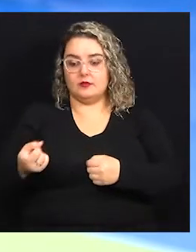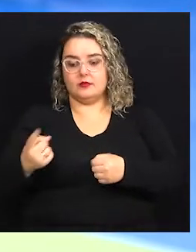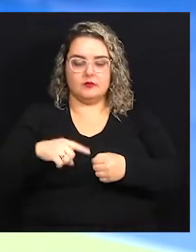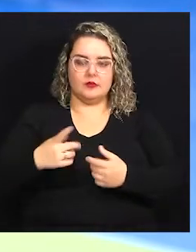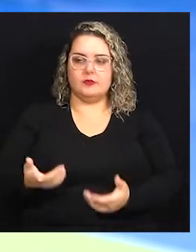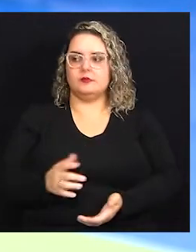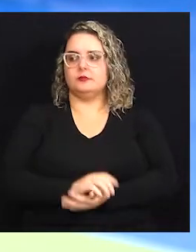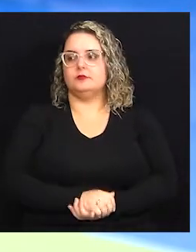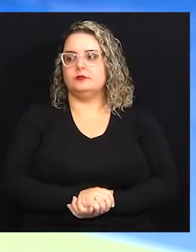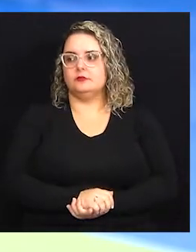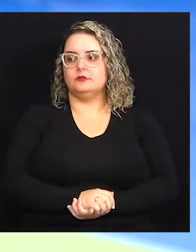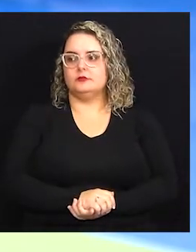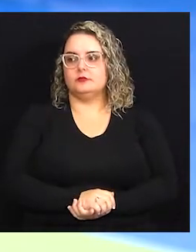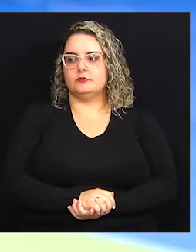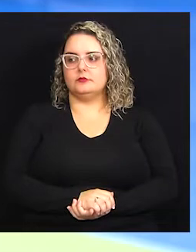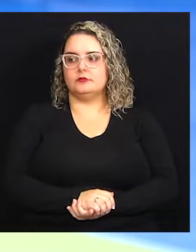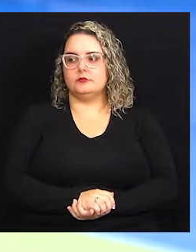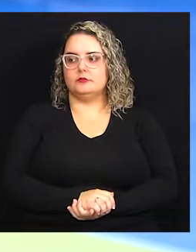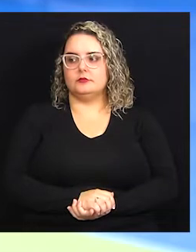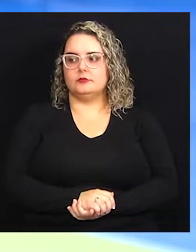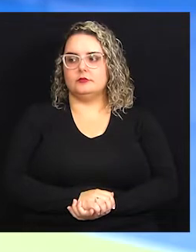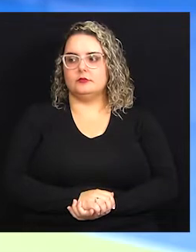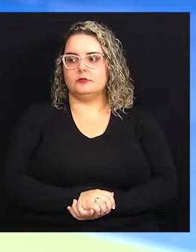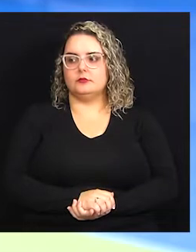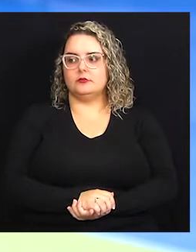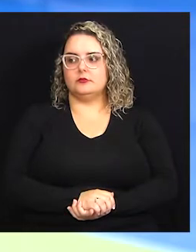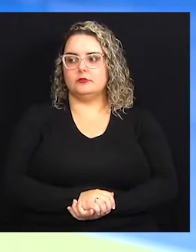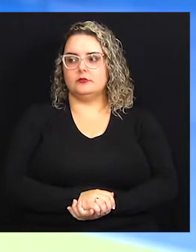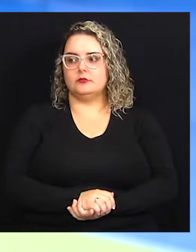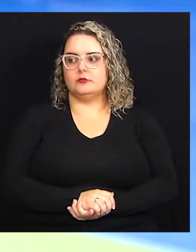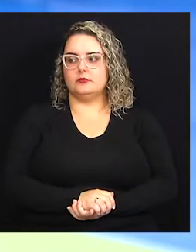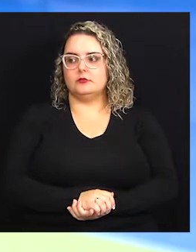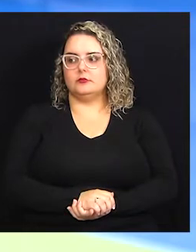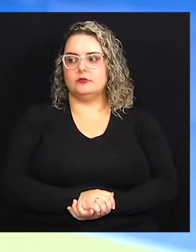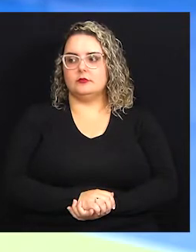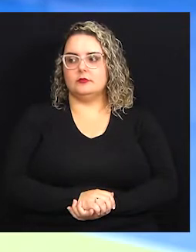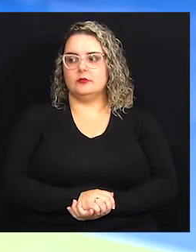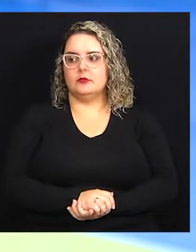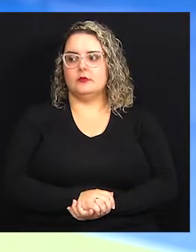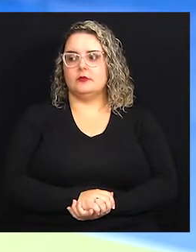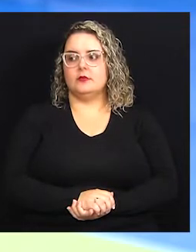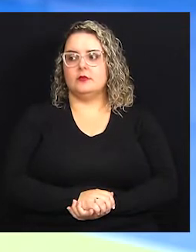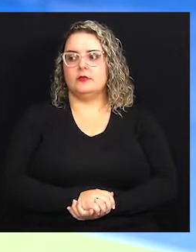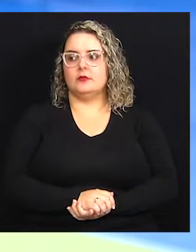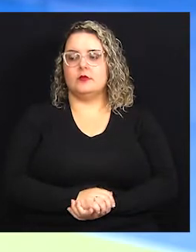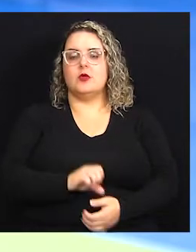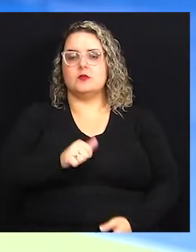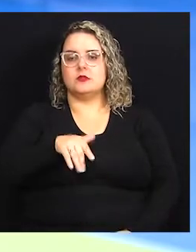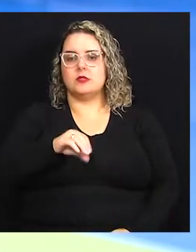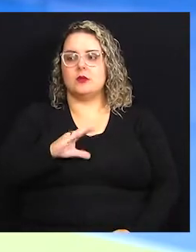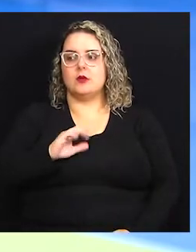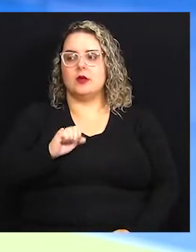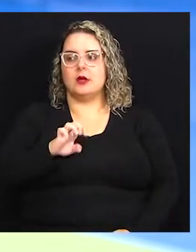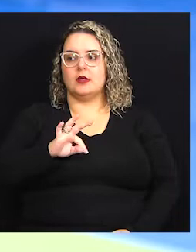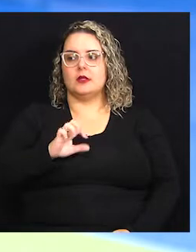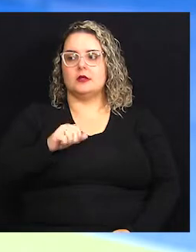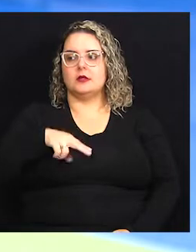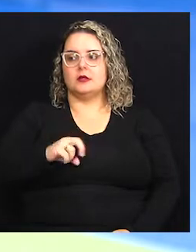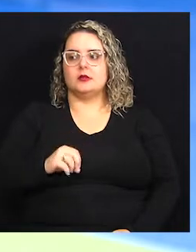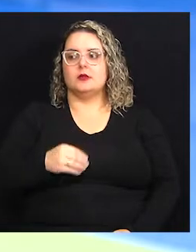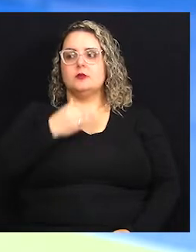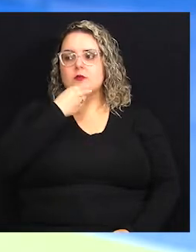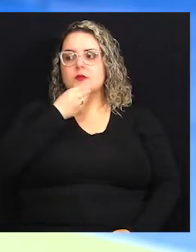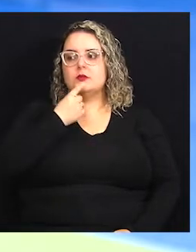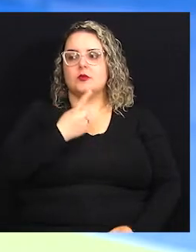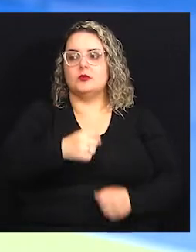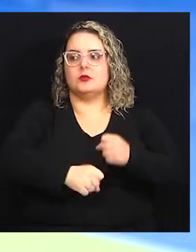Já foi vou falar até o nome da faculdade, era Ubra São Caetano, que foi para lá São Caetano, masculino. Fiquei 1 ano só também,